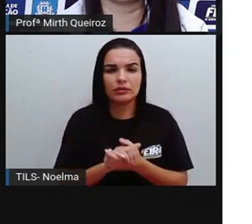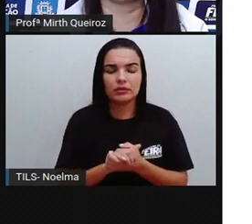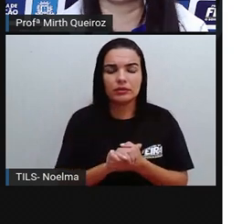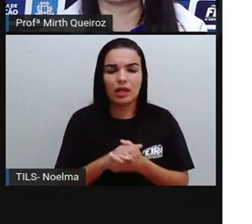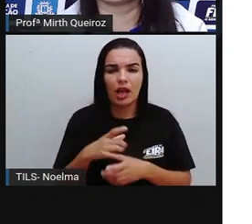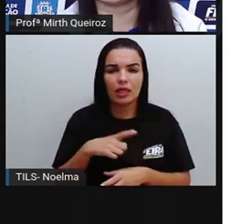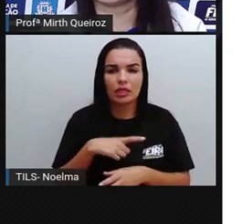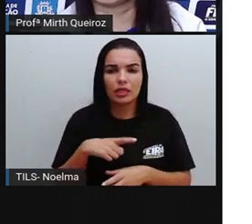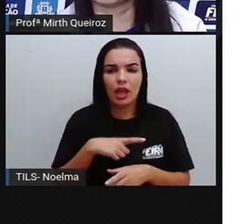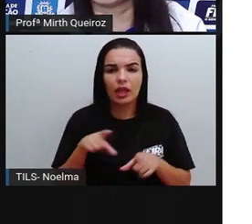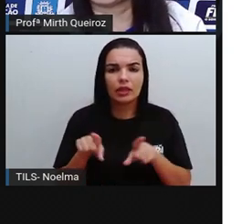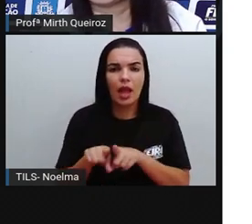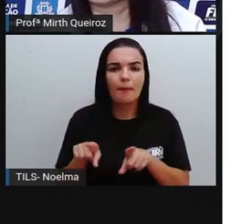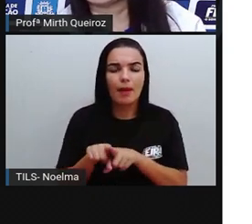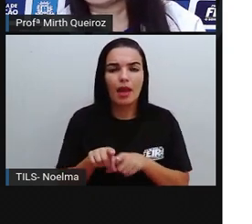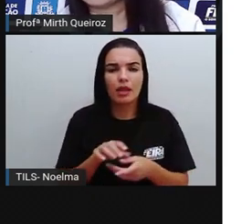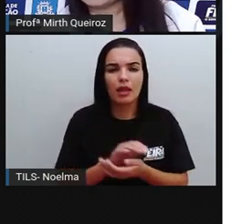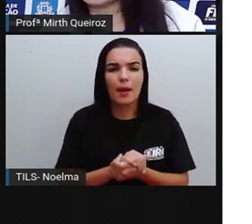Nós temos aí